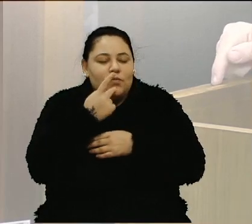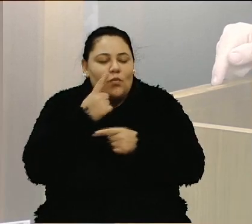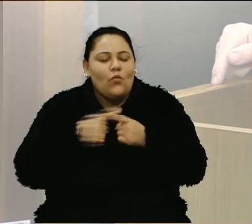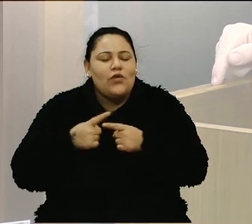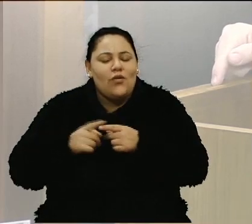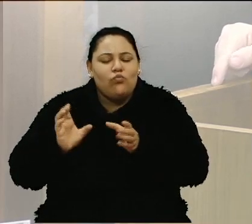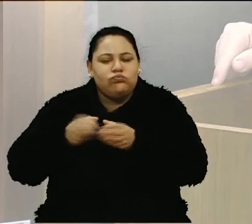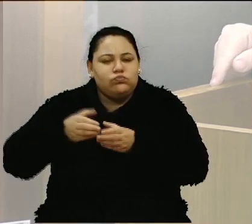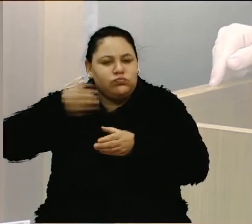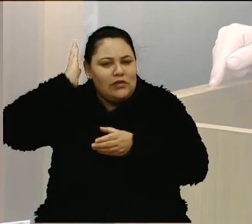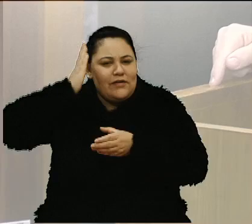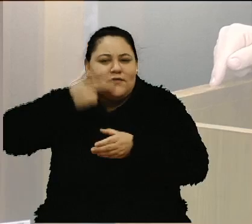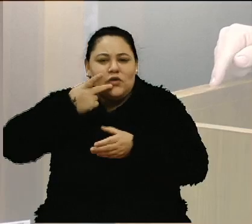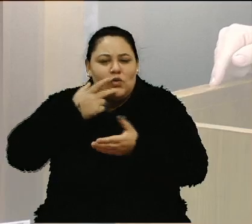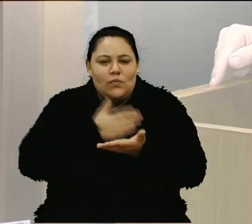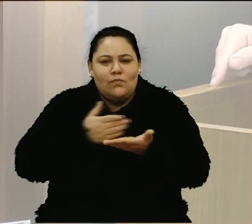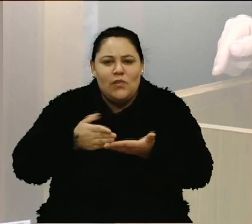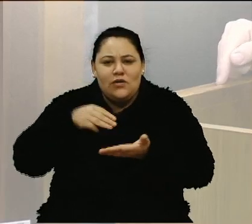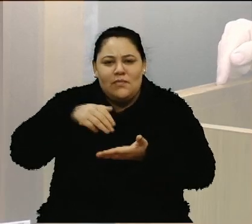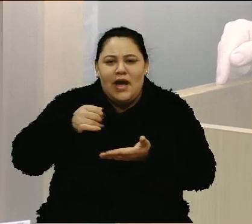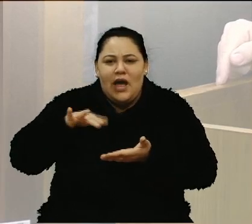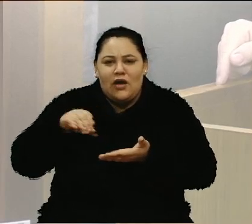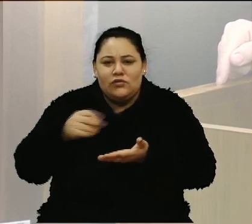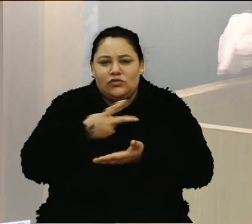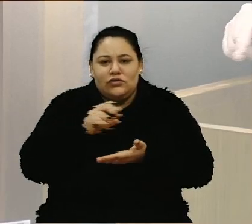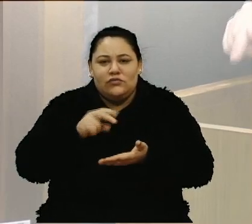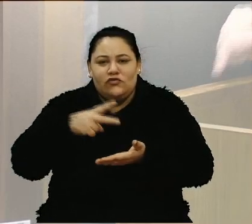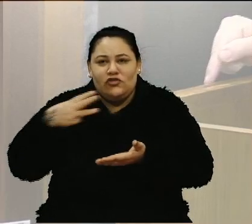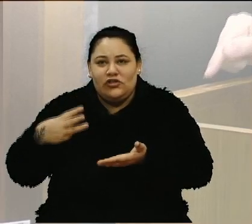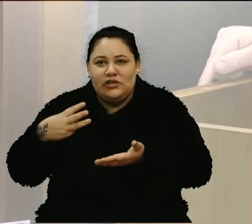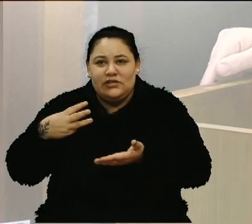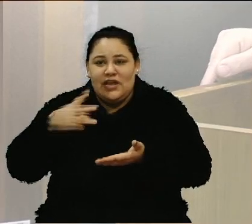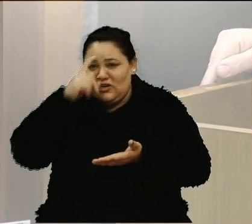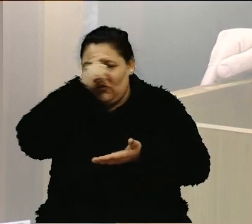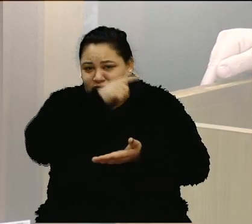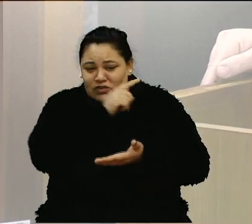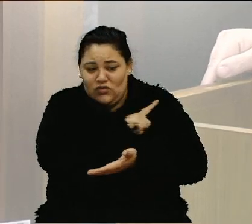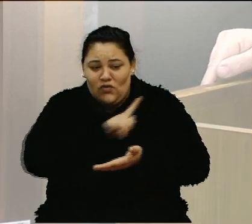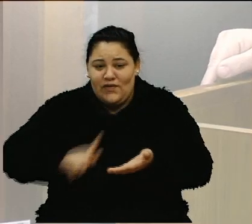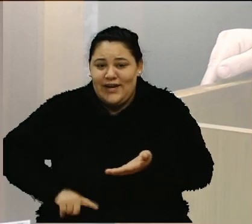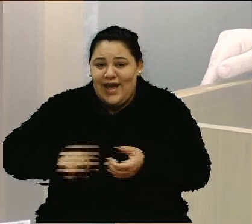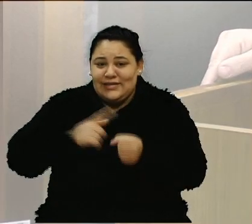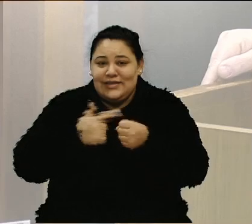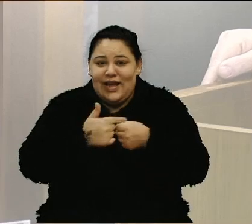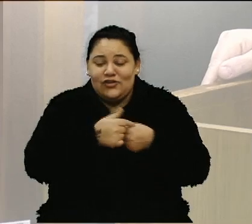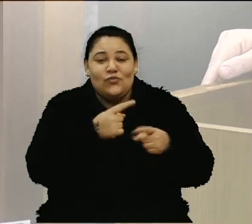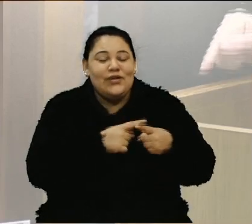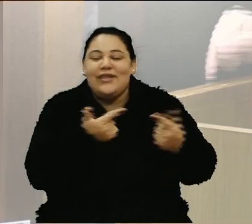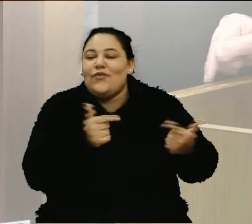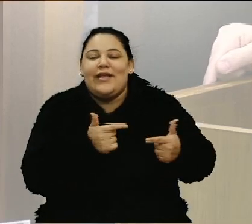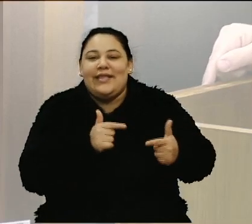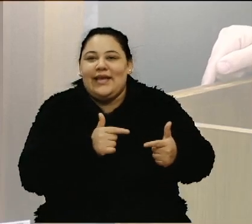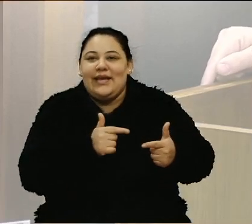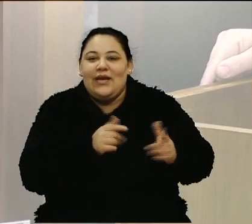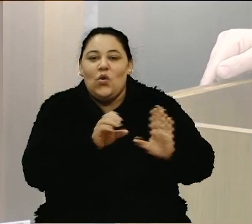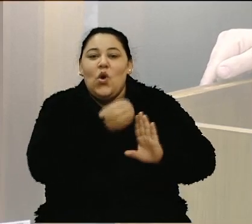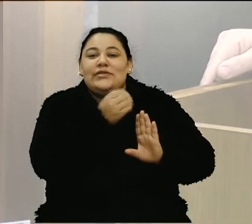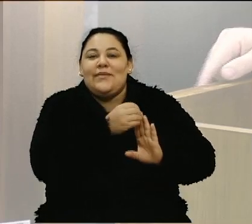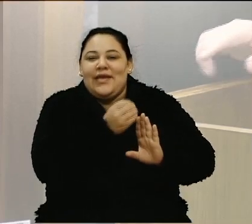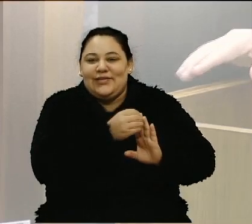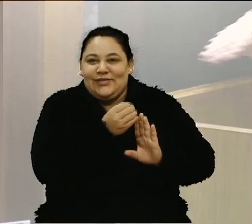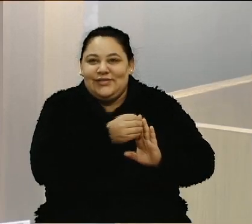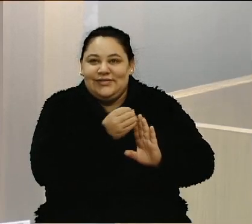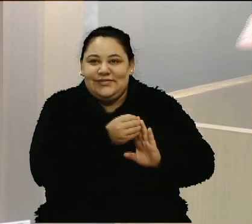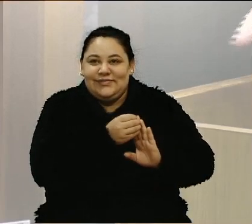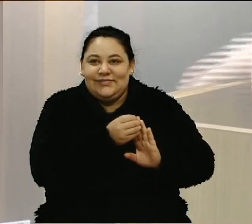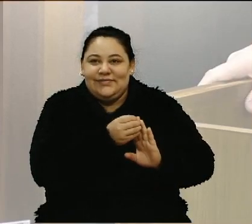de 2023 ficaria muito difícil governar essa cidade, porque nós não teríamos mais um orçamento que você